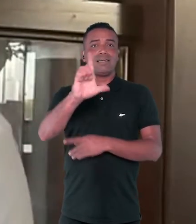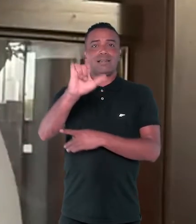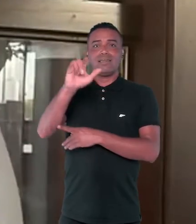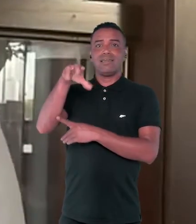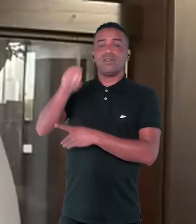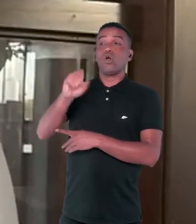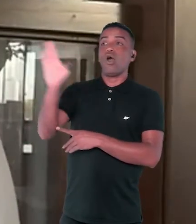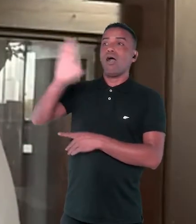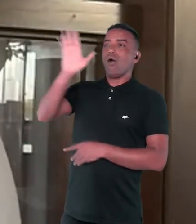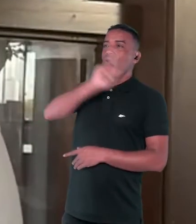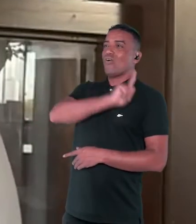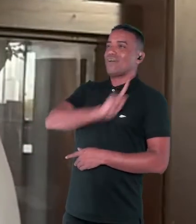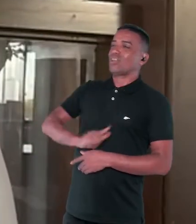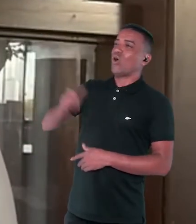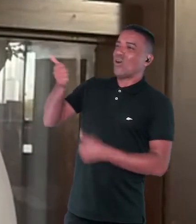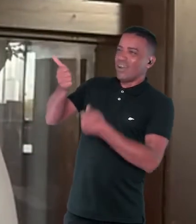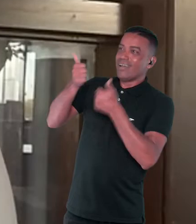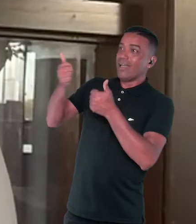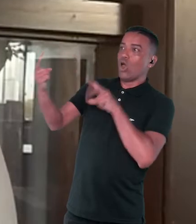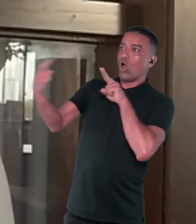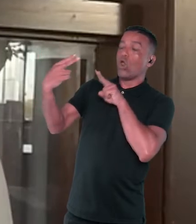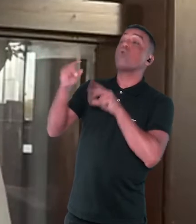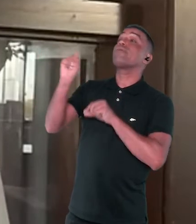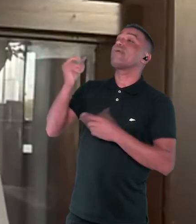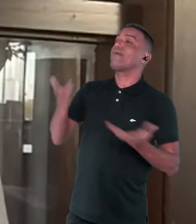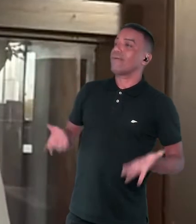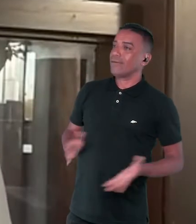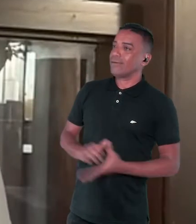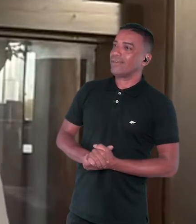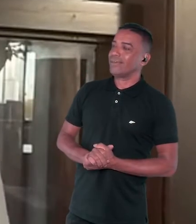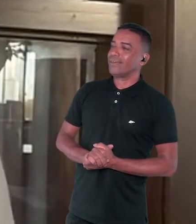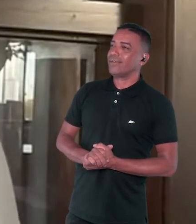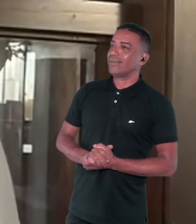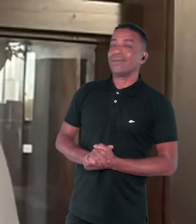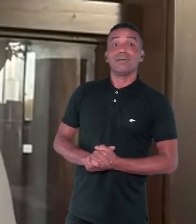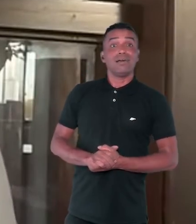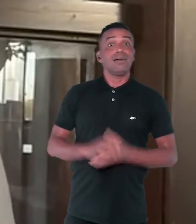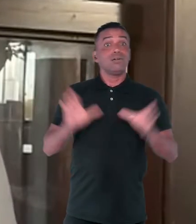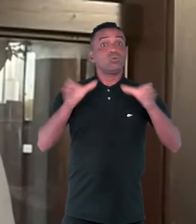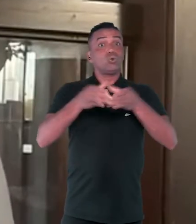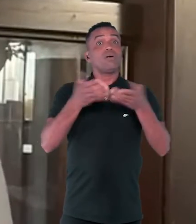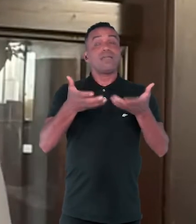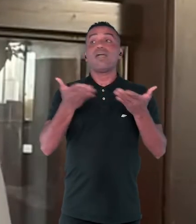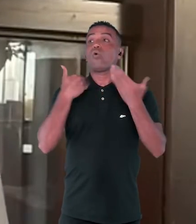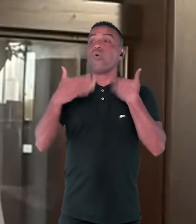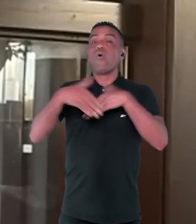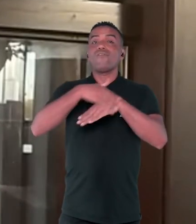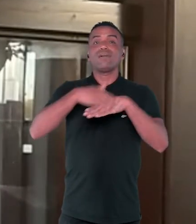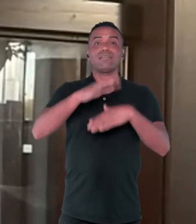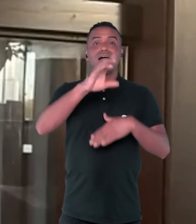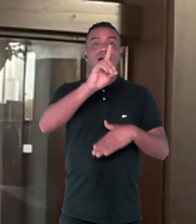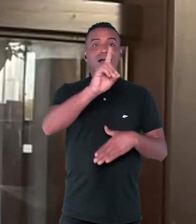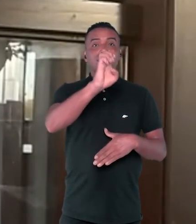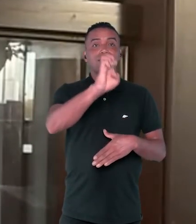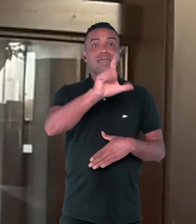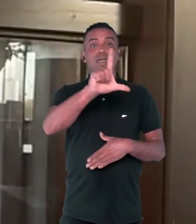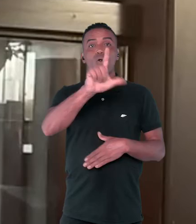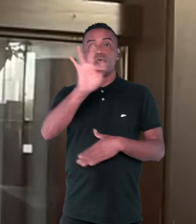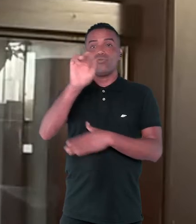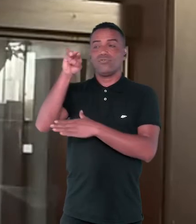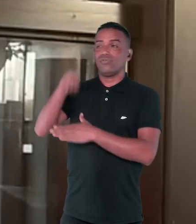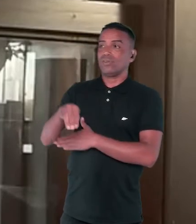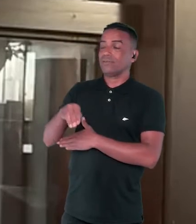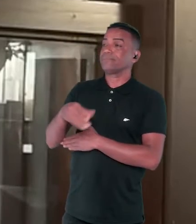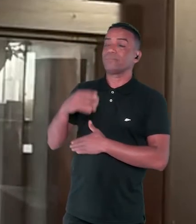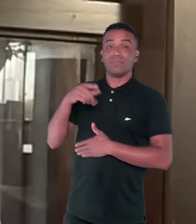metros, assim, governador. Ele olhou: o que é? A turma quer falar com o Delfim. Ele foi no ouvido do Delfim e falou